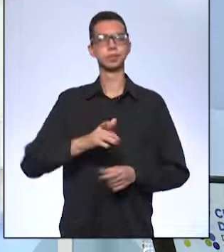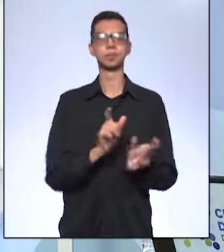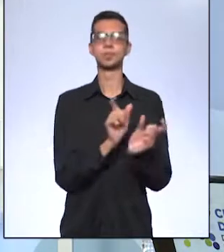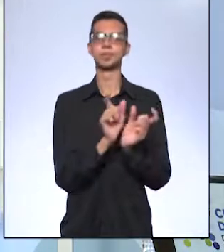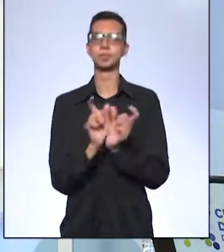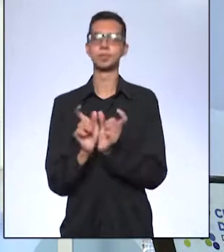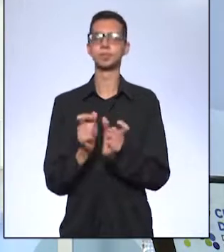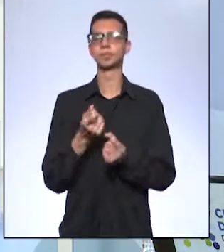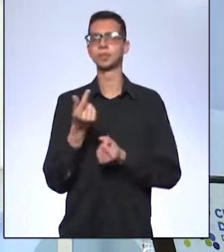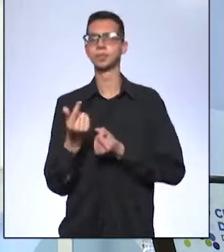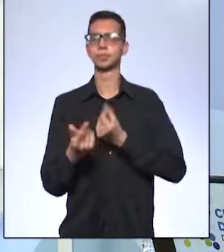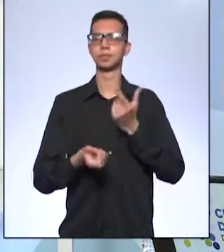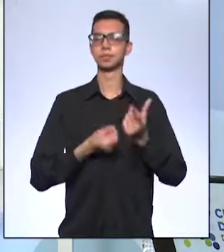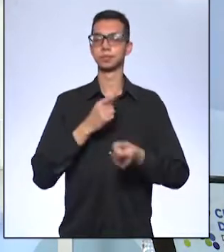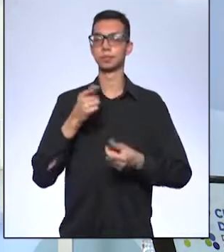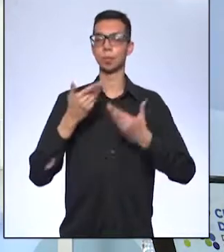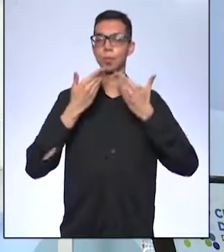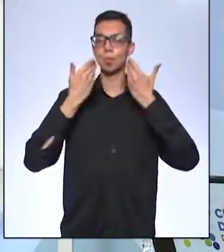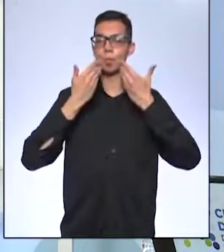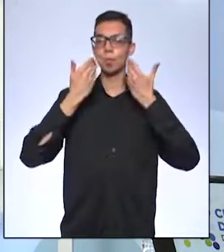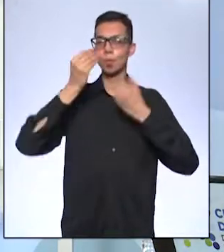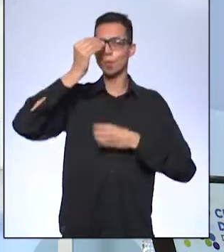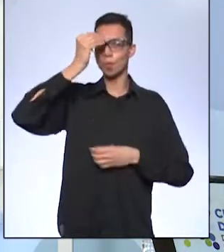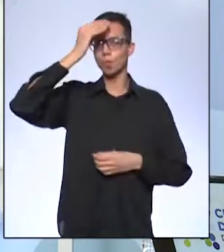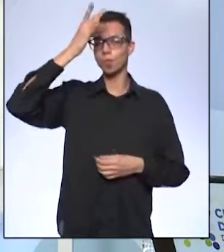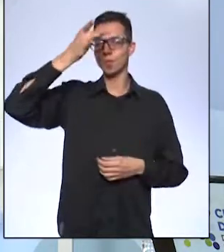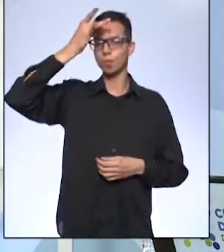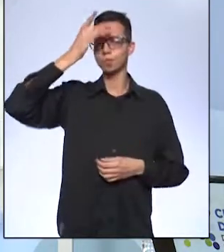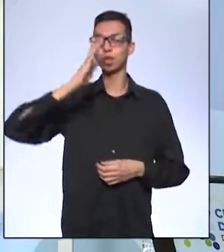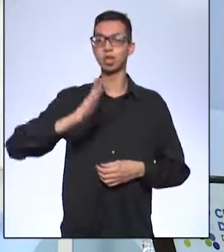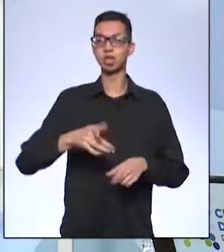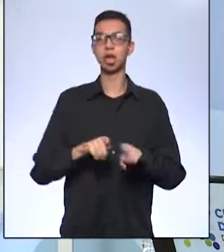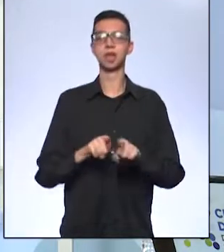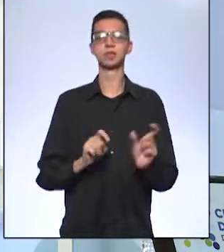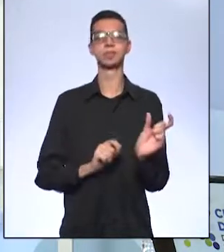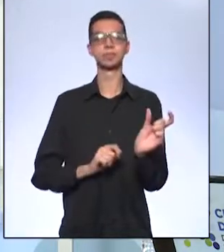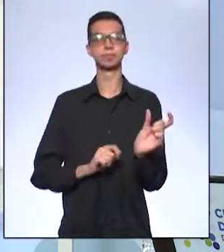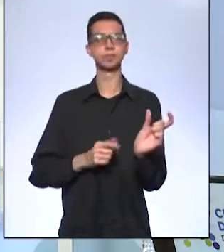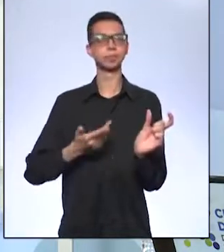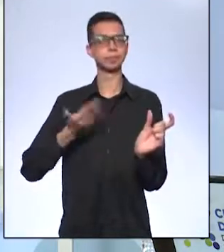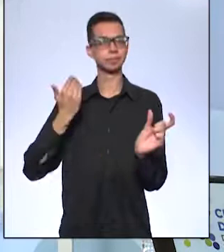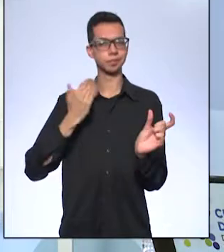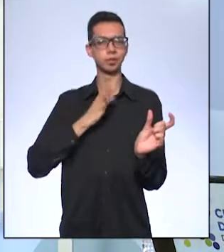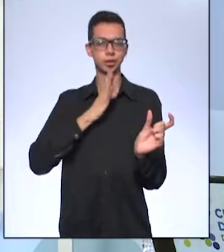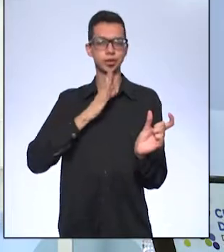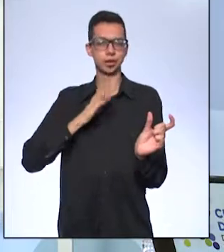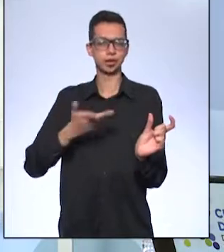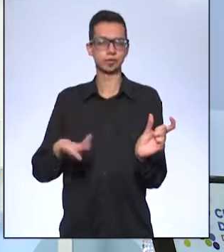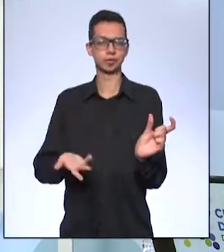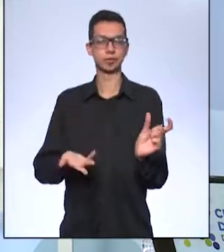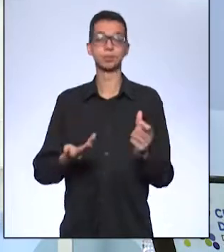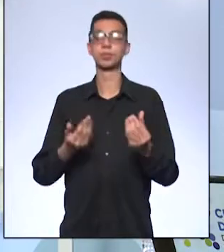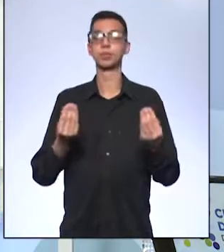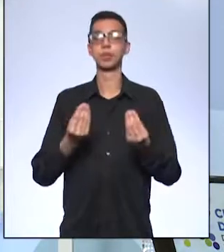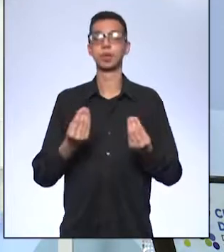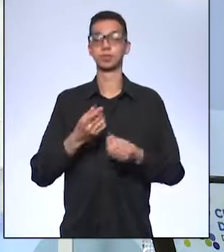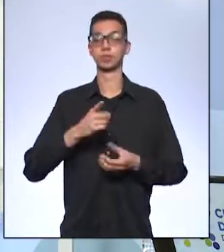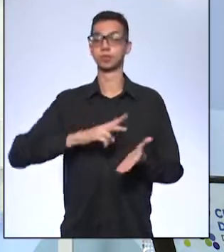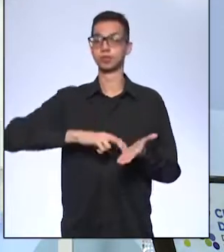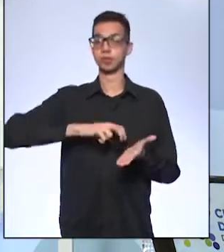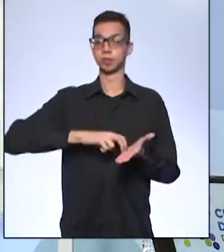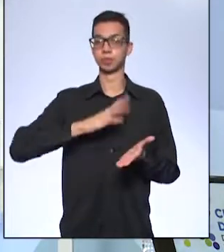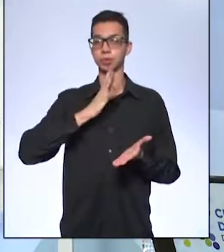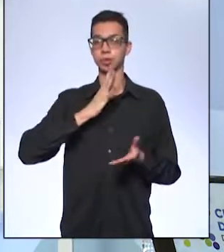palavras, muitas palavras relacionadas com as aulas que a gente já viu. Então, o conhecimento ele é construído, e o vocabulário da